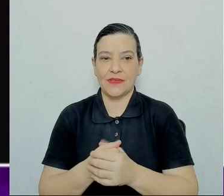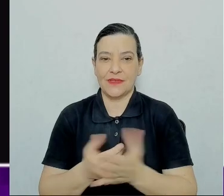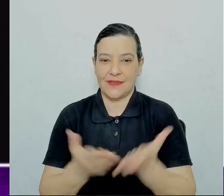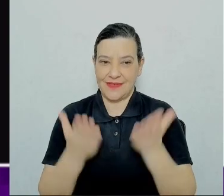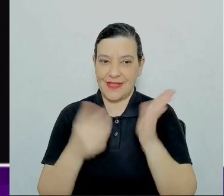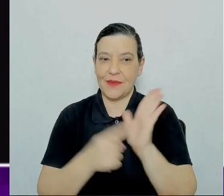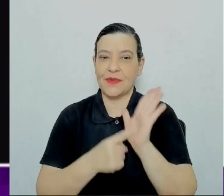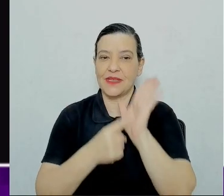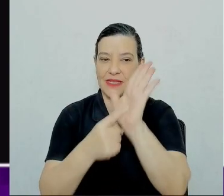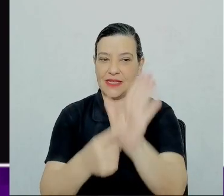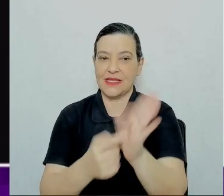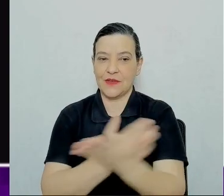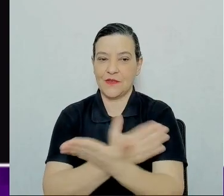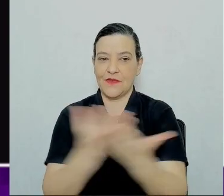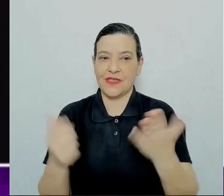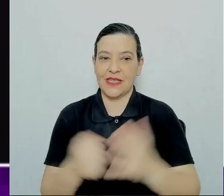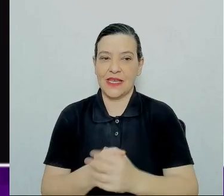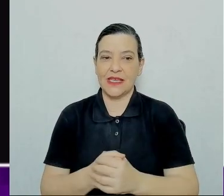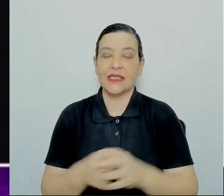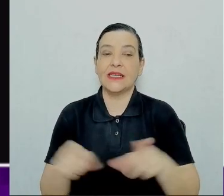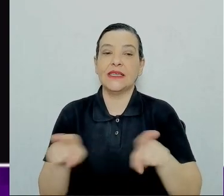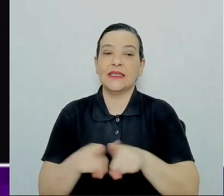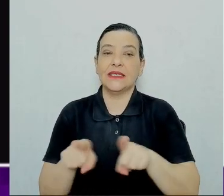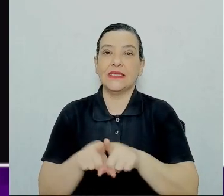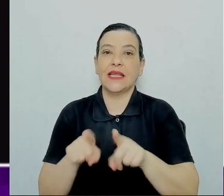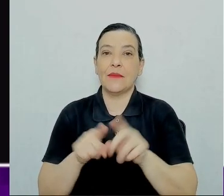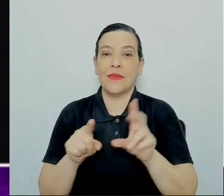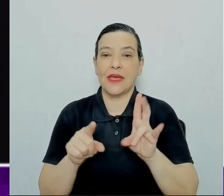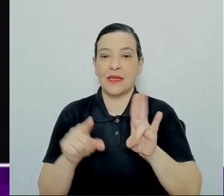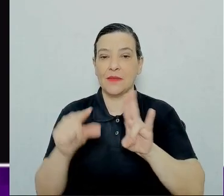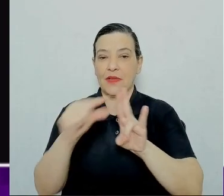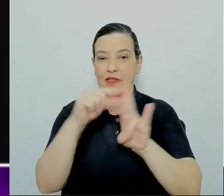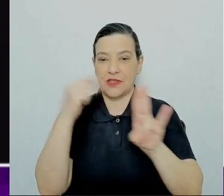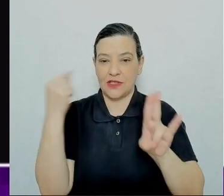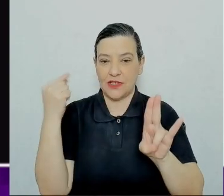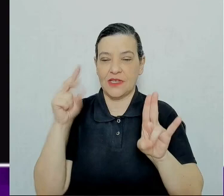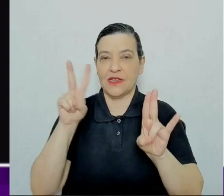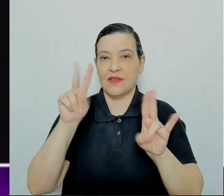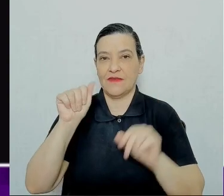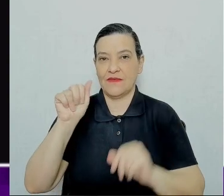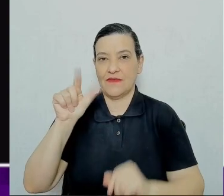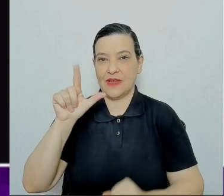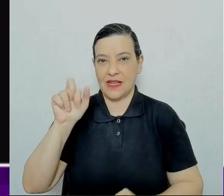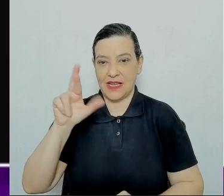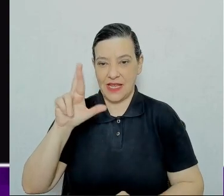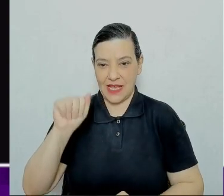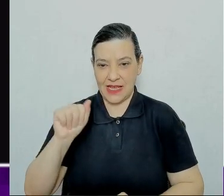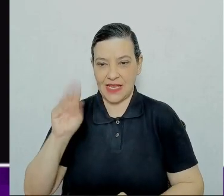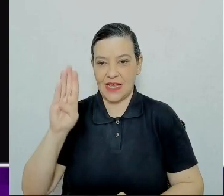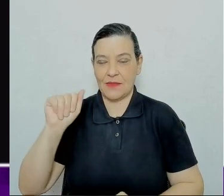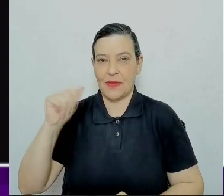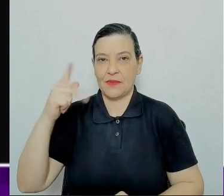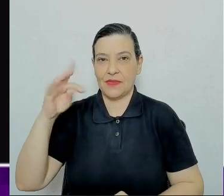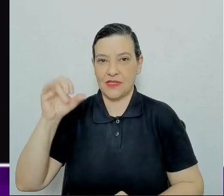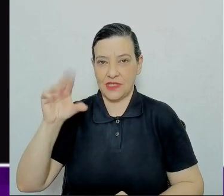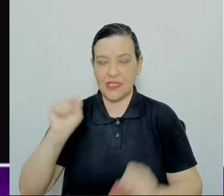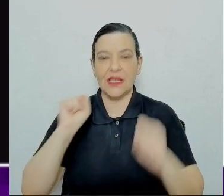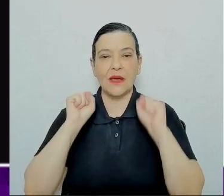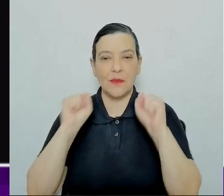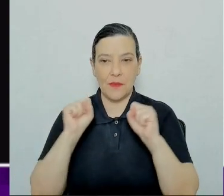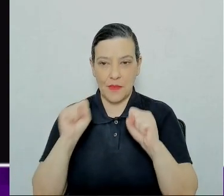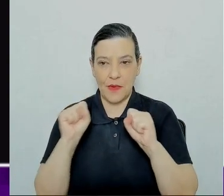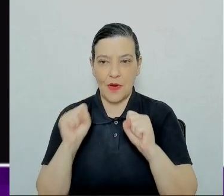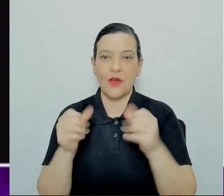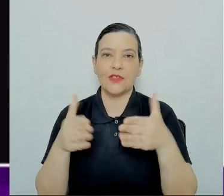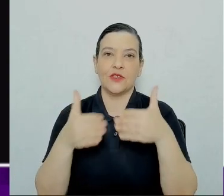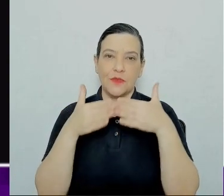apresentação com vocês. Deixo aqui o meu LinkedIn, né, Valéria Baptista, pode me mandar ali uma solicitação depois, tirar